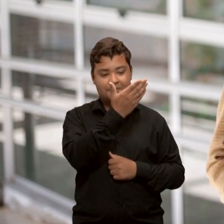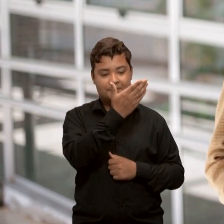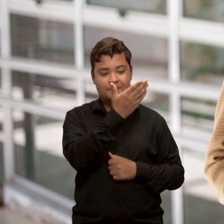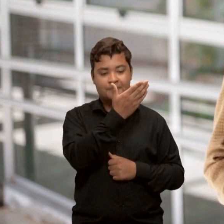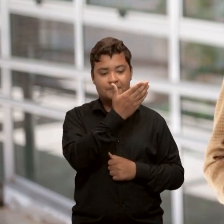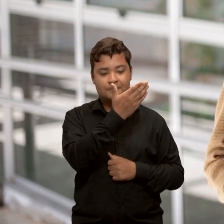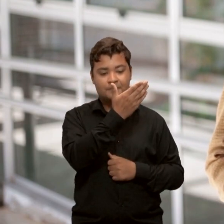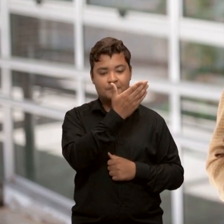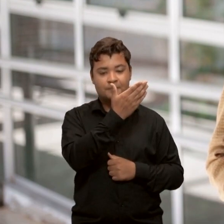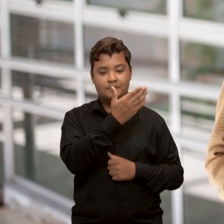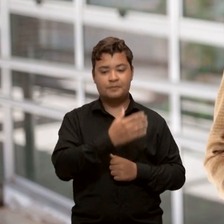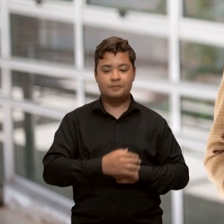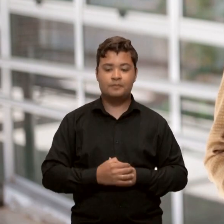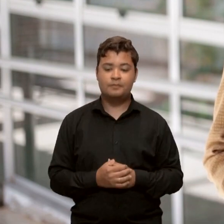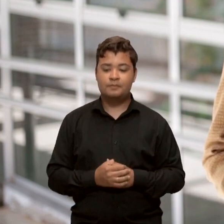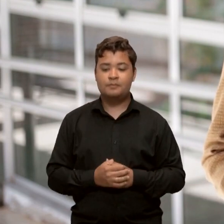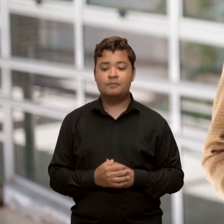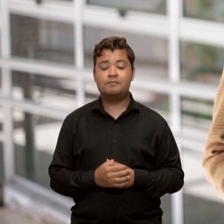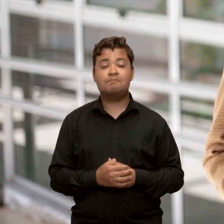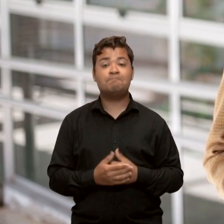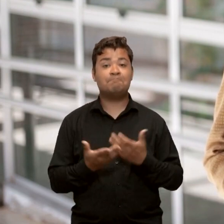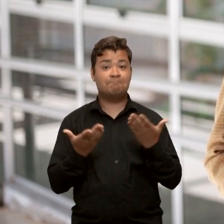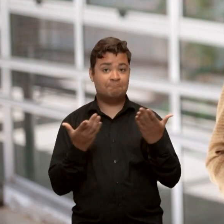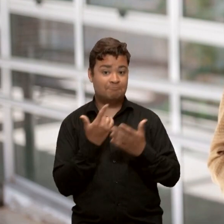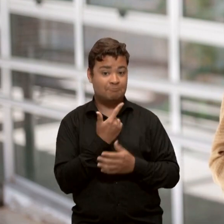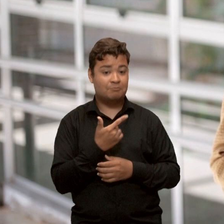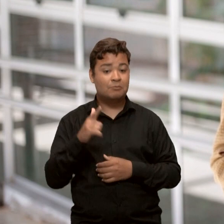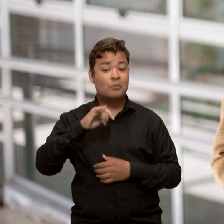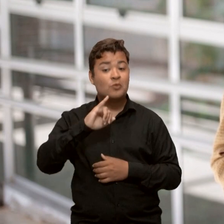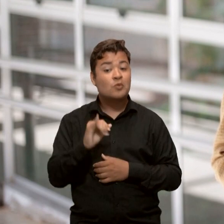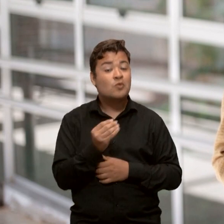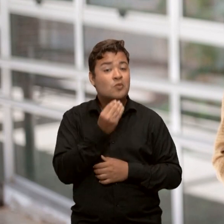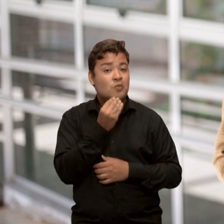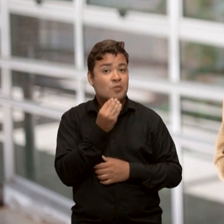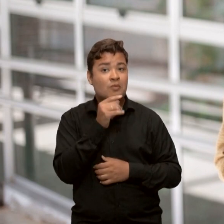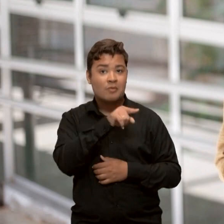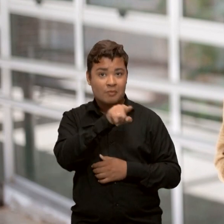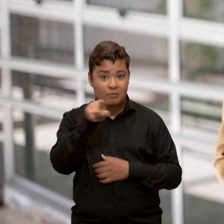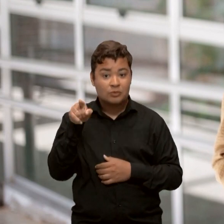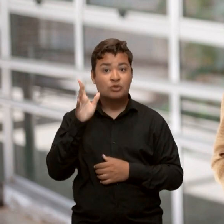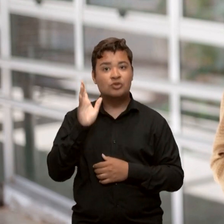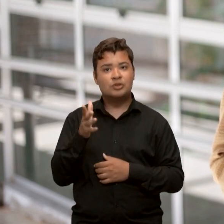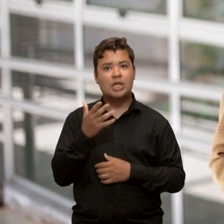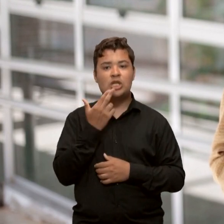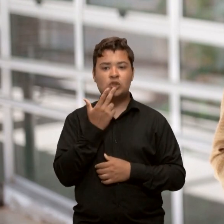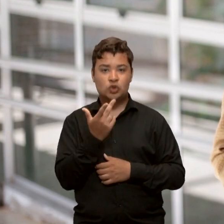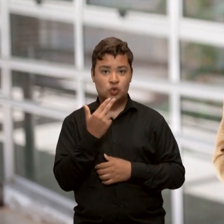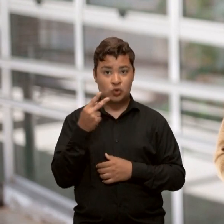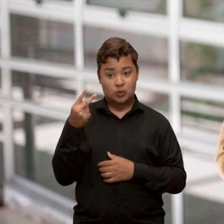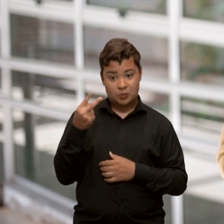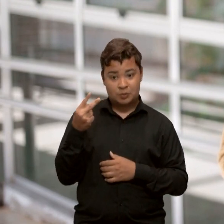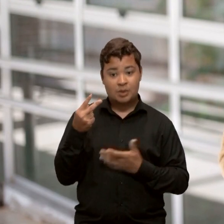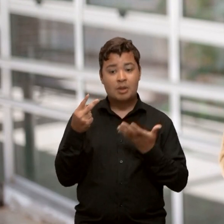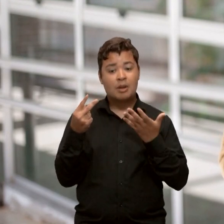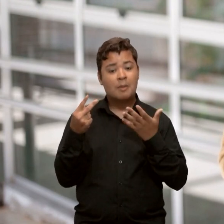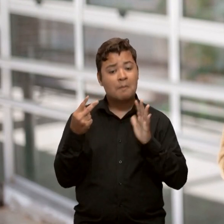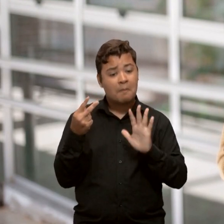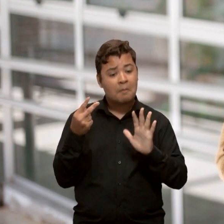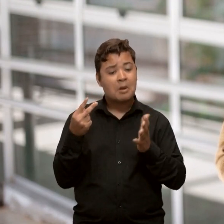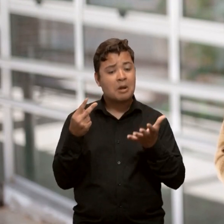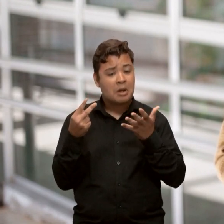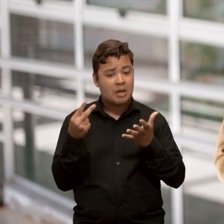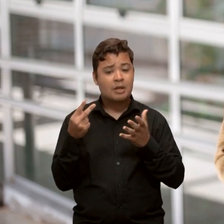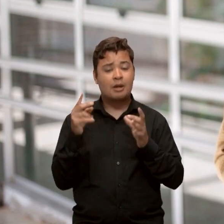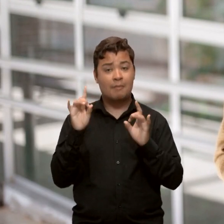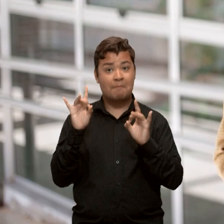ufg.br. E agora, uma oportunidade para quem já fala uma segunda língua, mas deseja